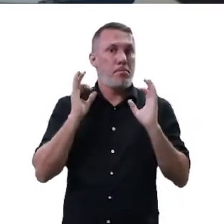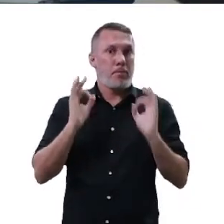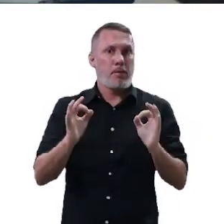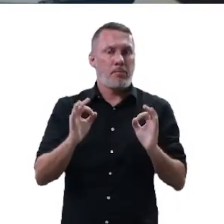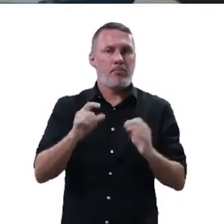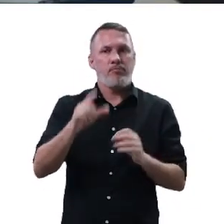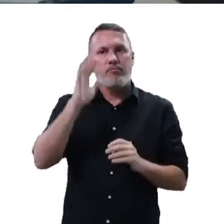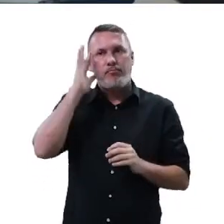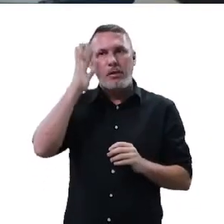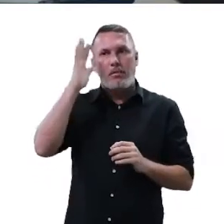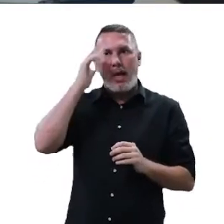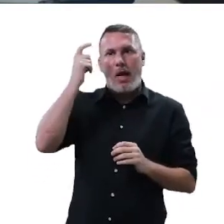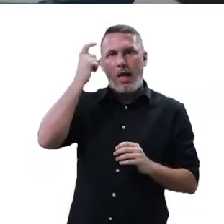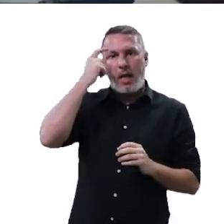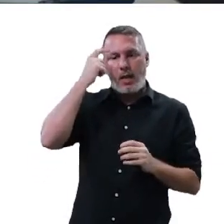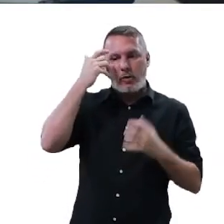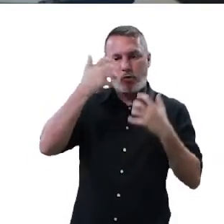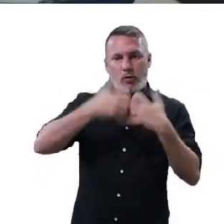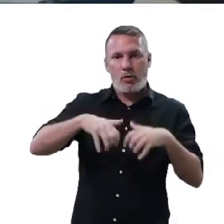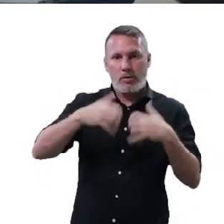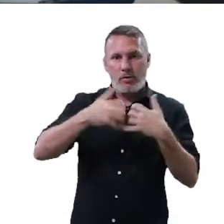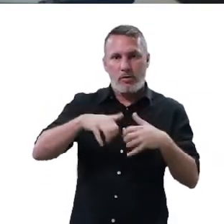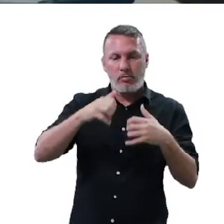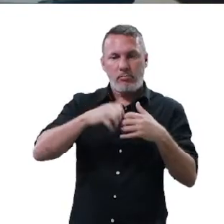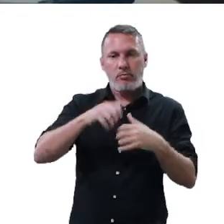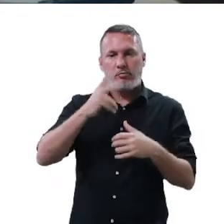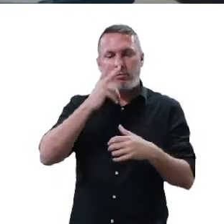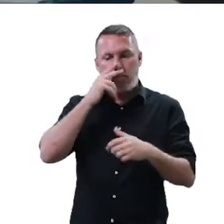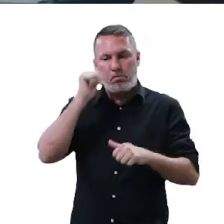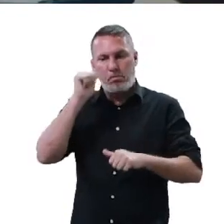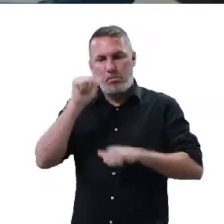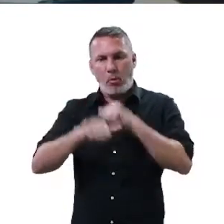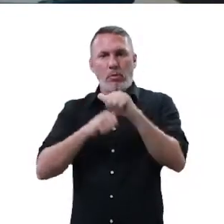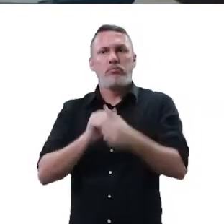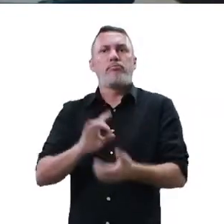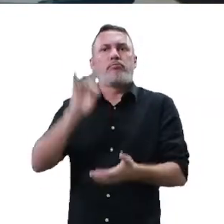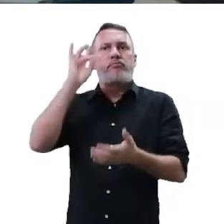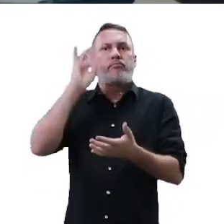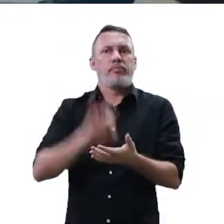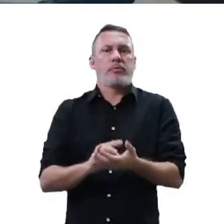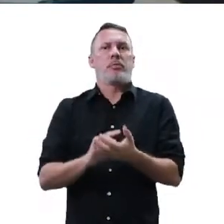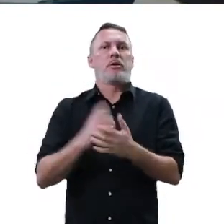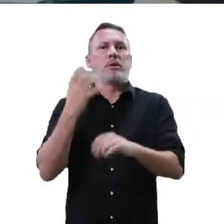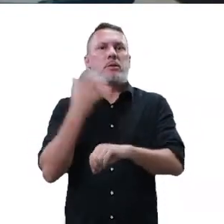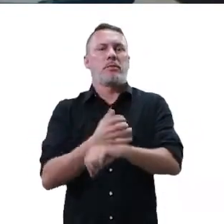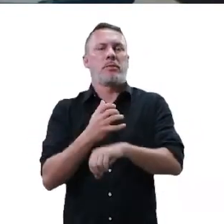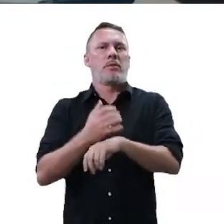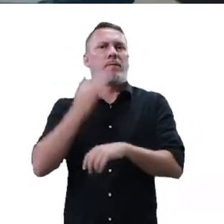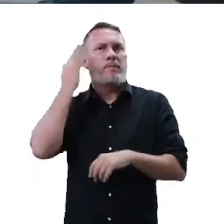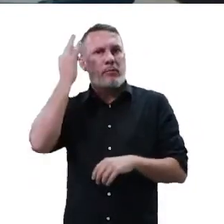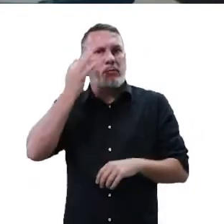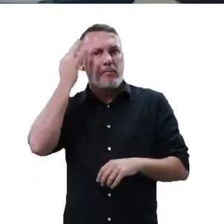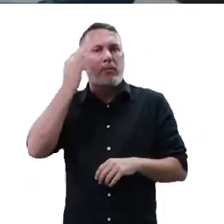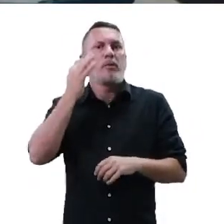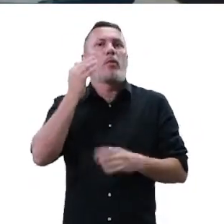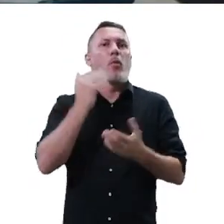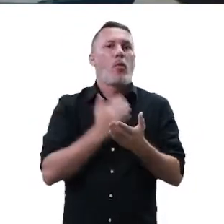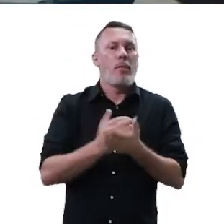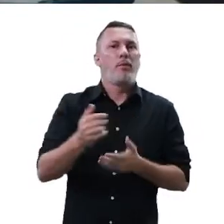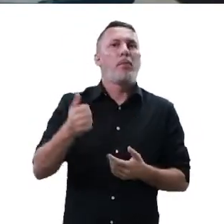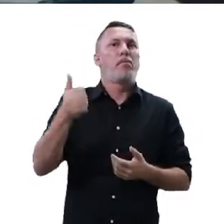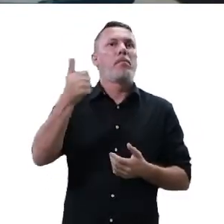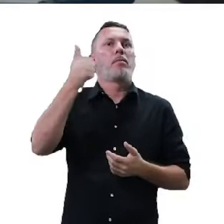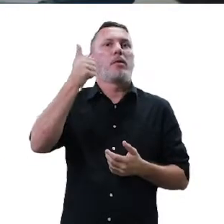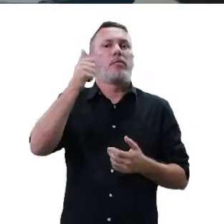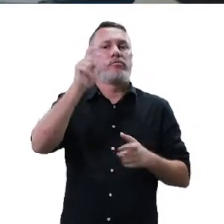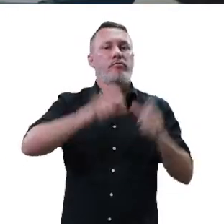ela surge de fato. O pensamento racional se torna uma realidade e então são os primeiros movimentos, os primeiros